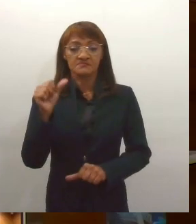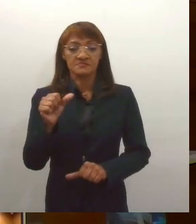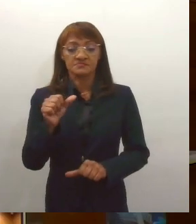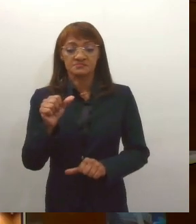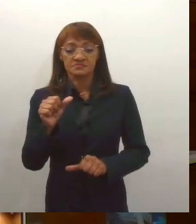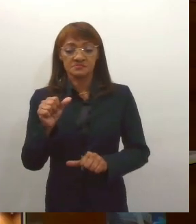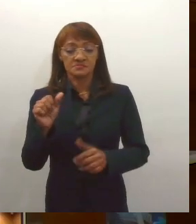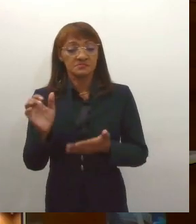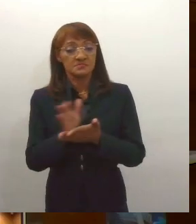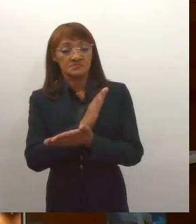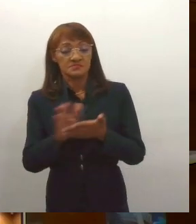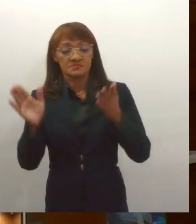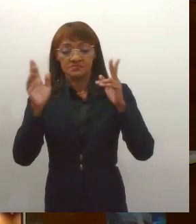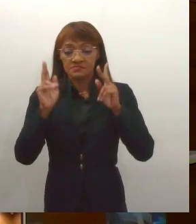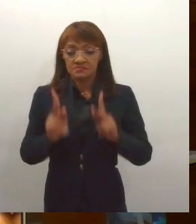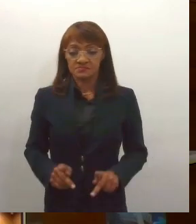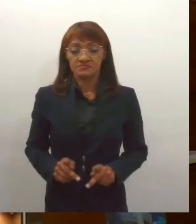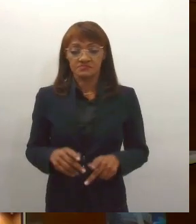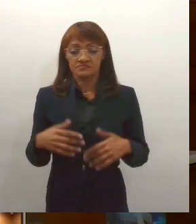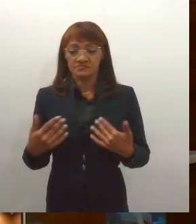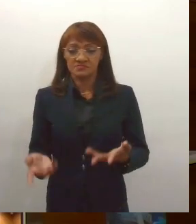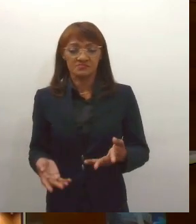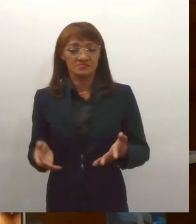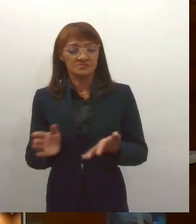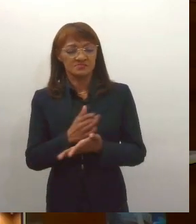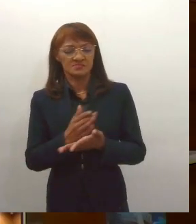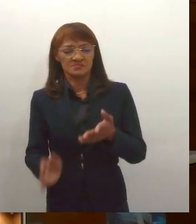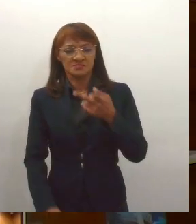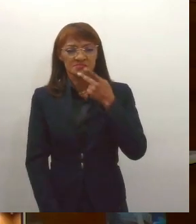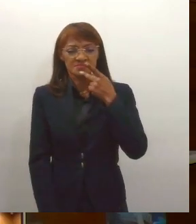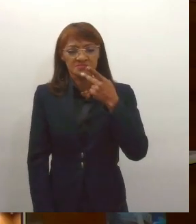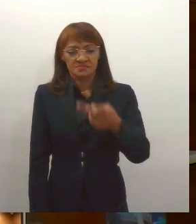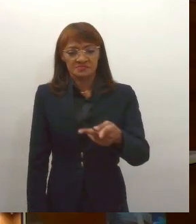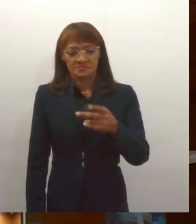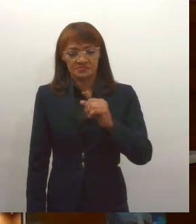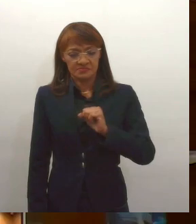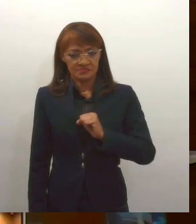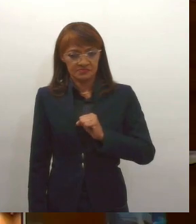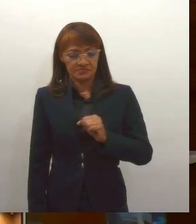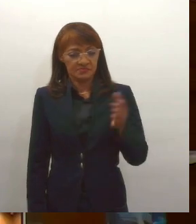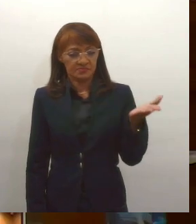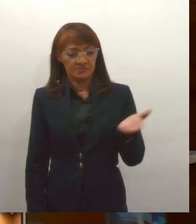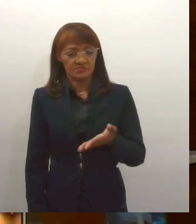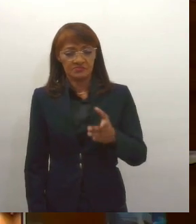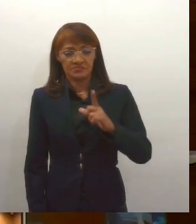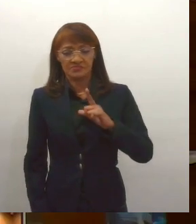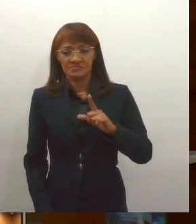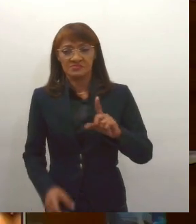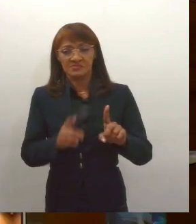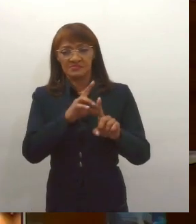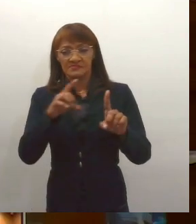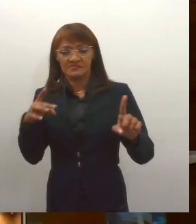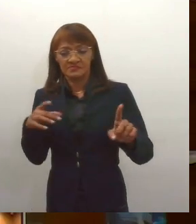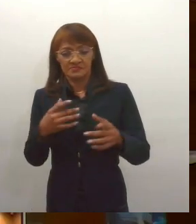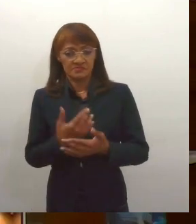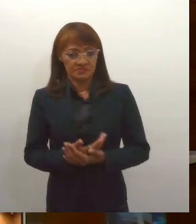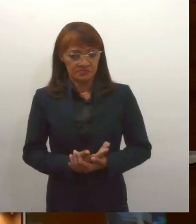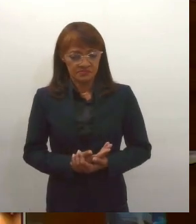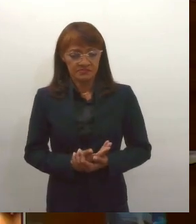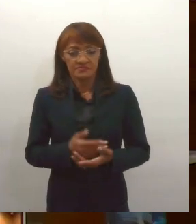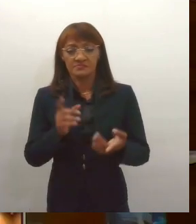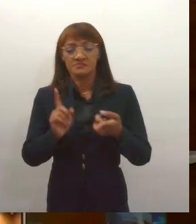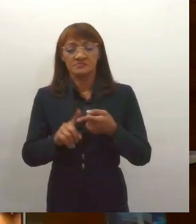atitudes naturalizadas LGBT fóbica e fortalecer o respeito da nossa comunidade e